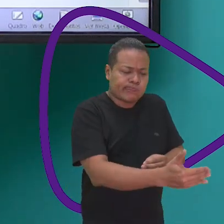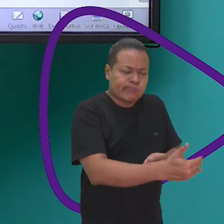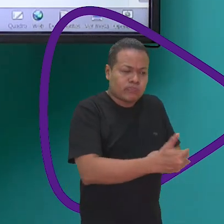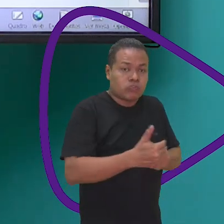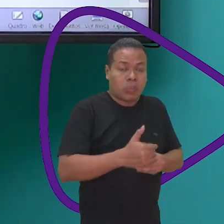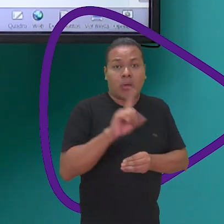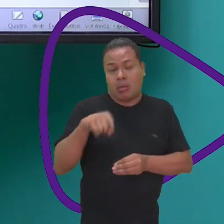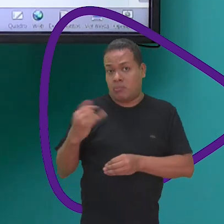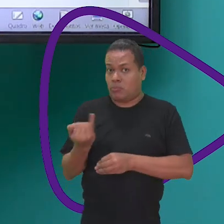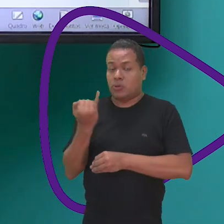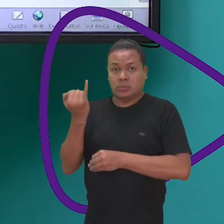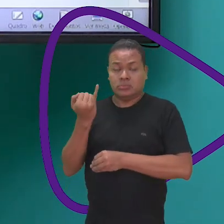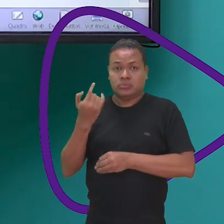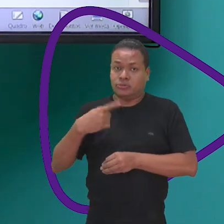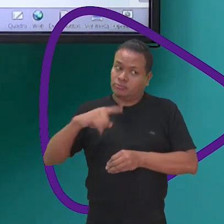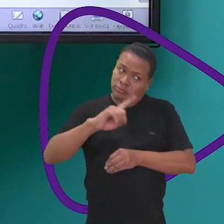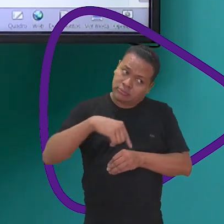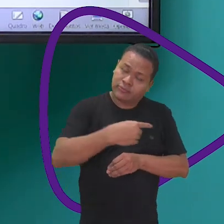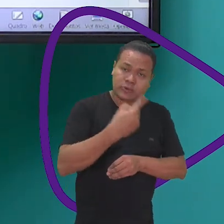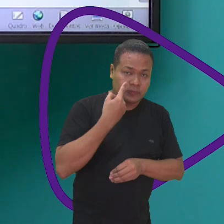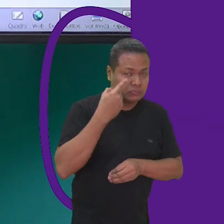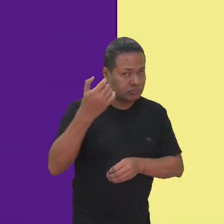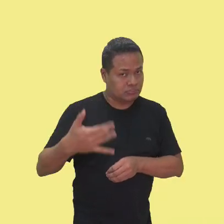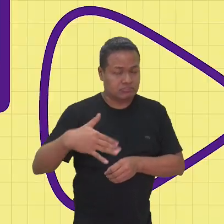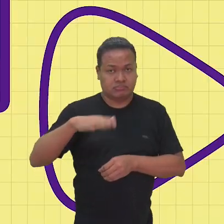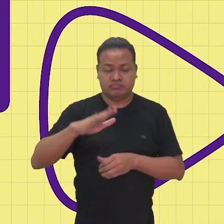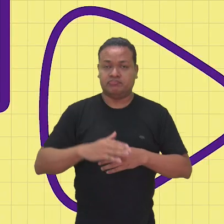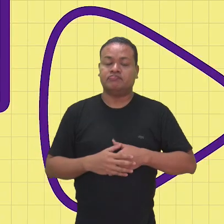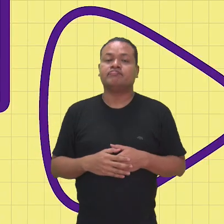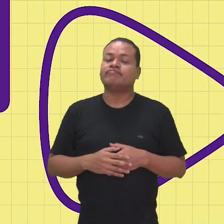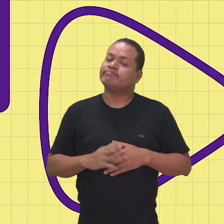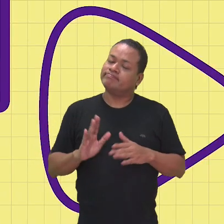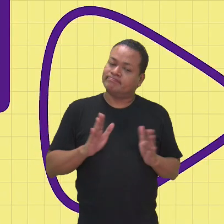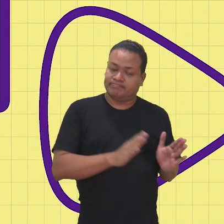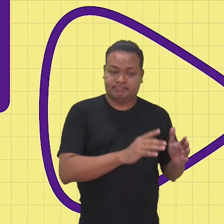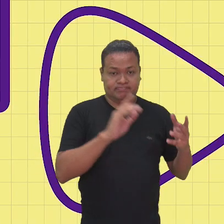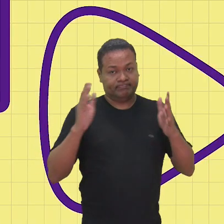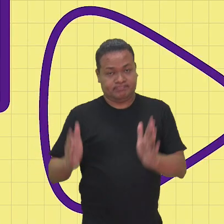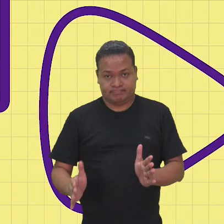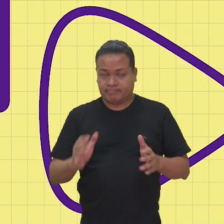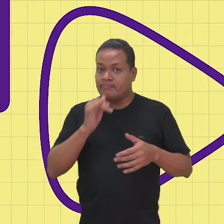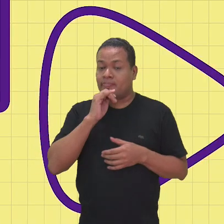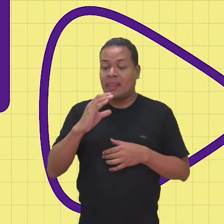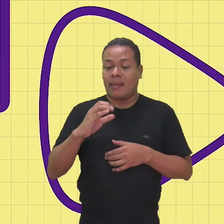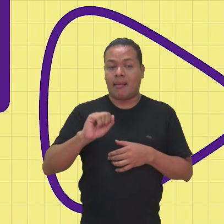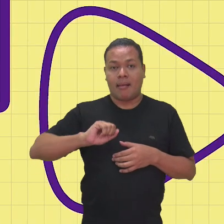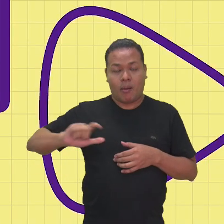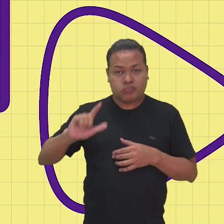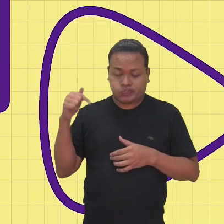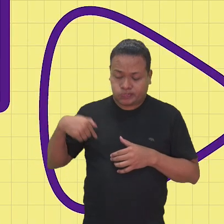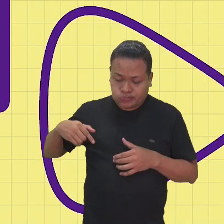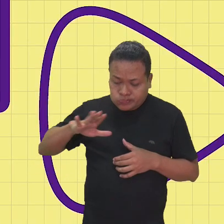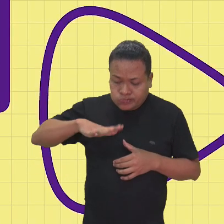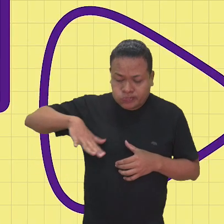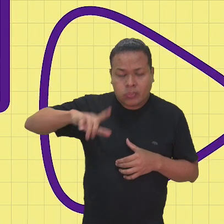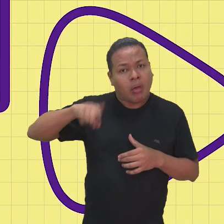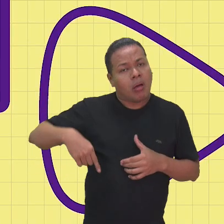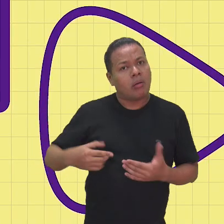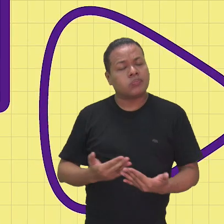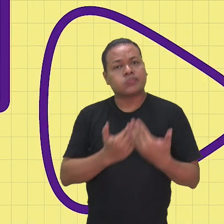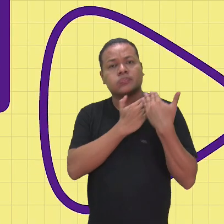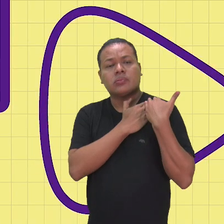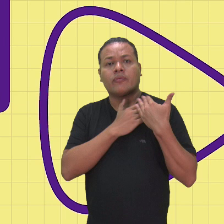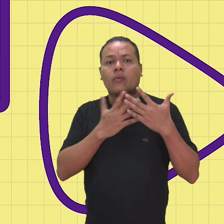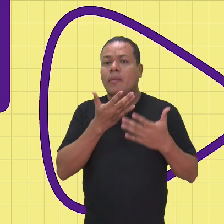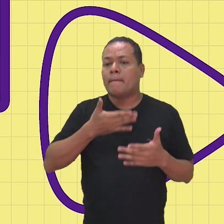nosso tratamento, a gente vai entender mais na frente o porquê, tá? Depois ele colocou cal, que ali é responsável por